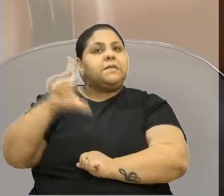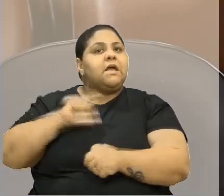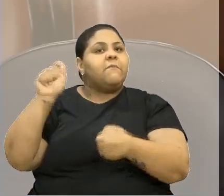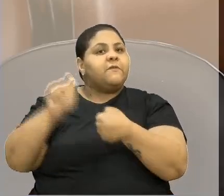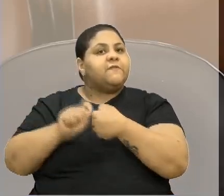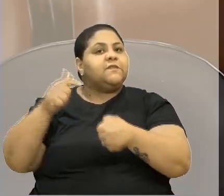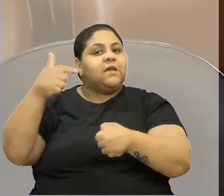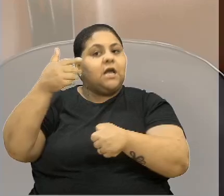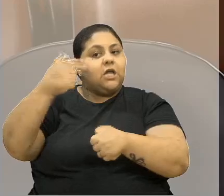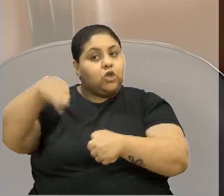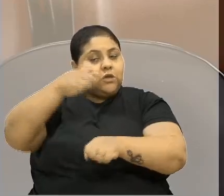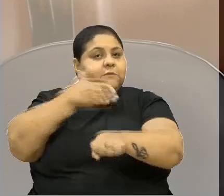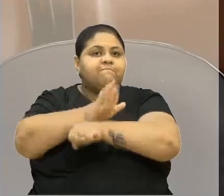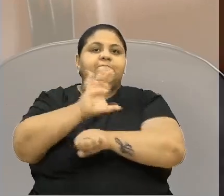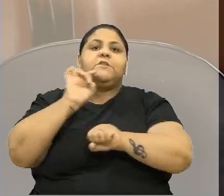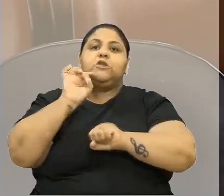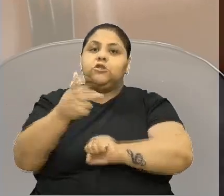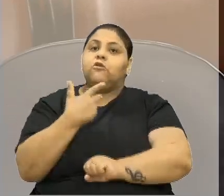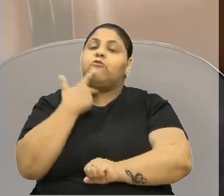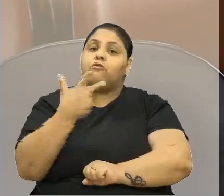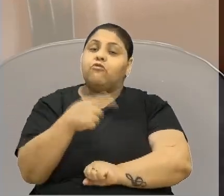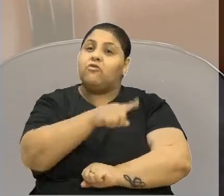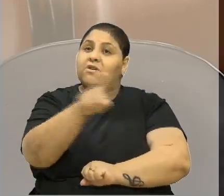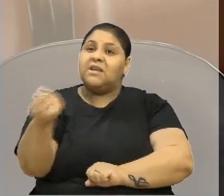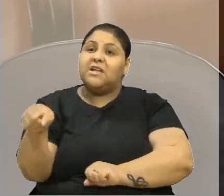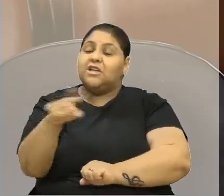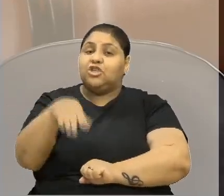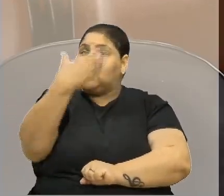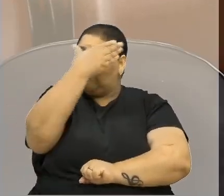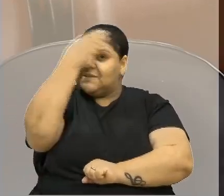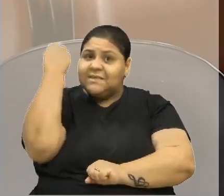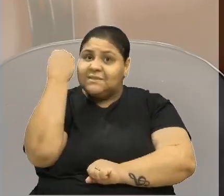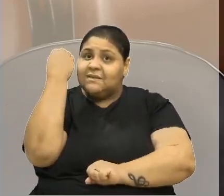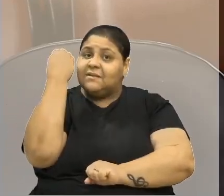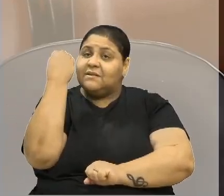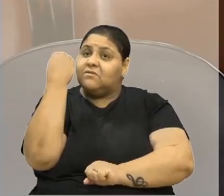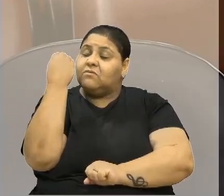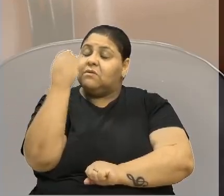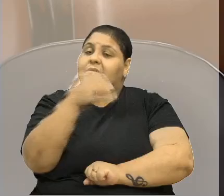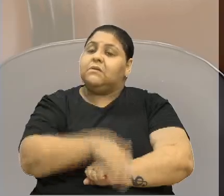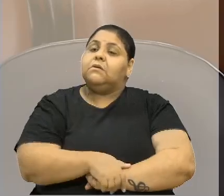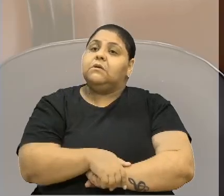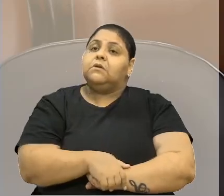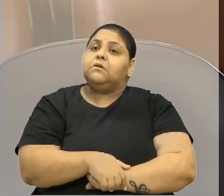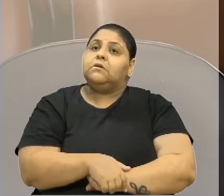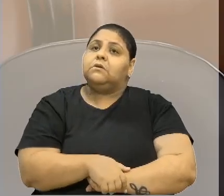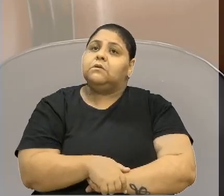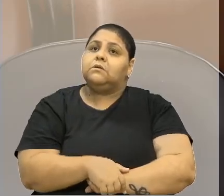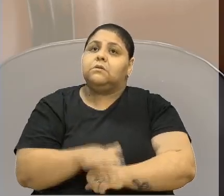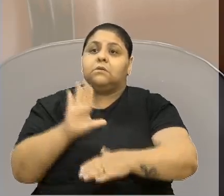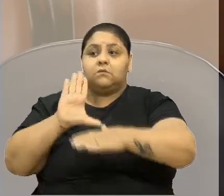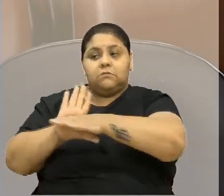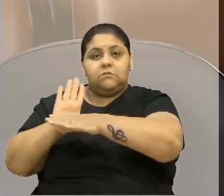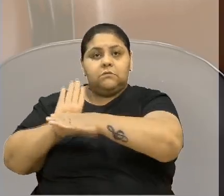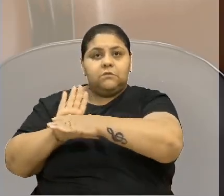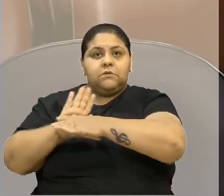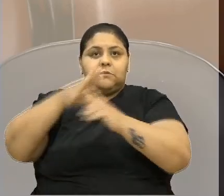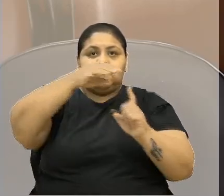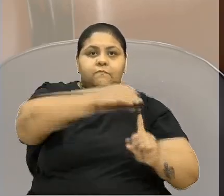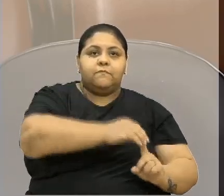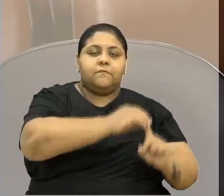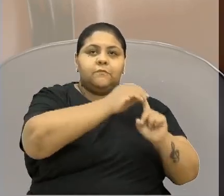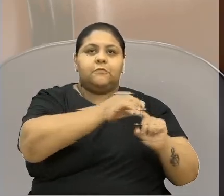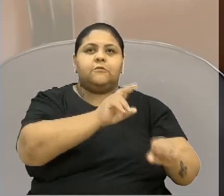nossa parte. Então eu só fiz essa fala aqui para a gente não esquecer da questão da Maesa e principalmente